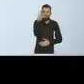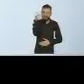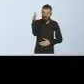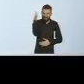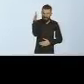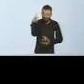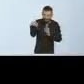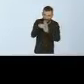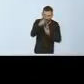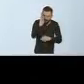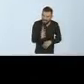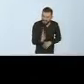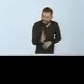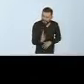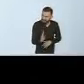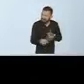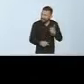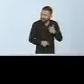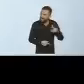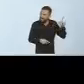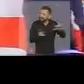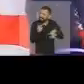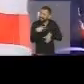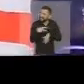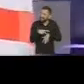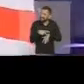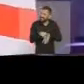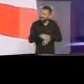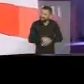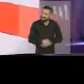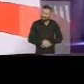A bandeira, pelo menos, é de outro país.